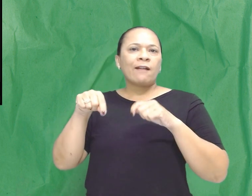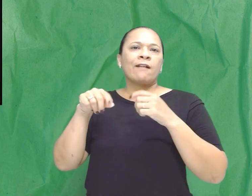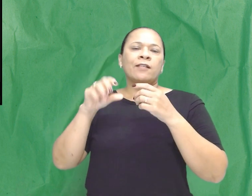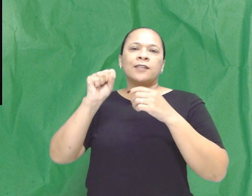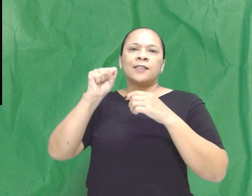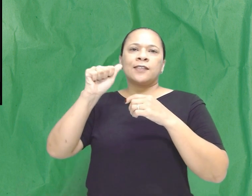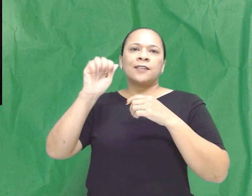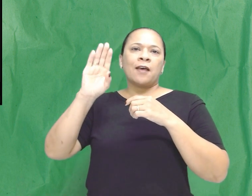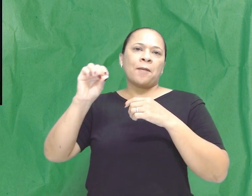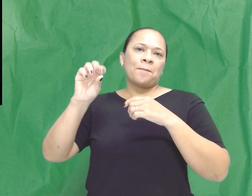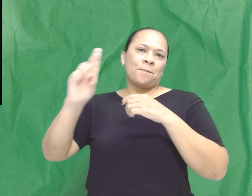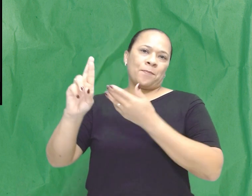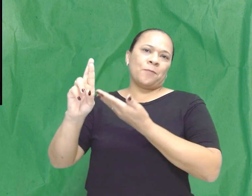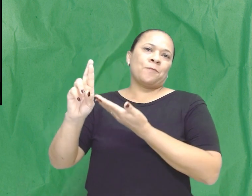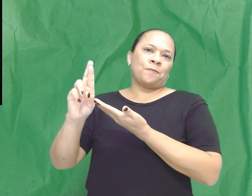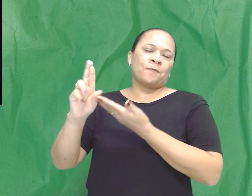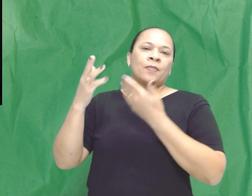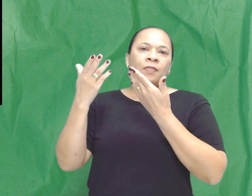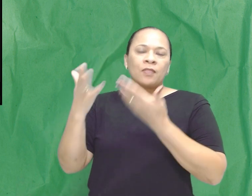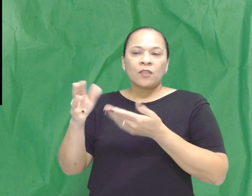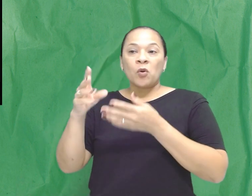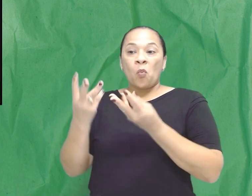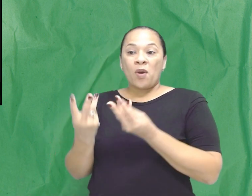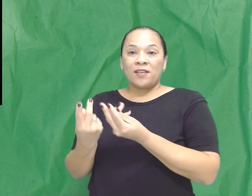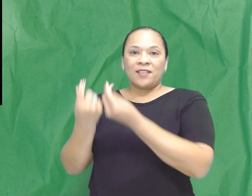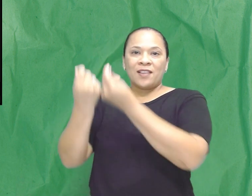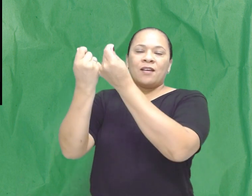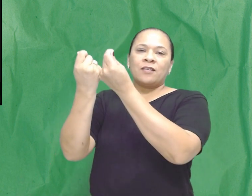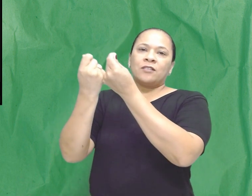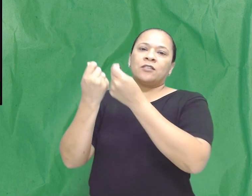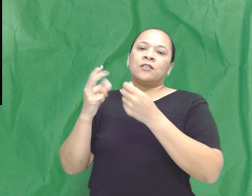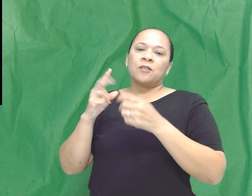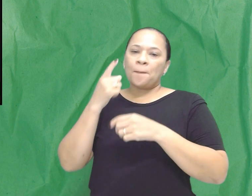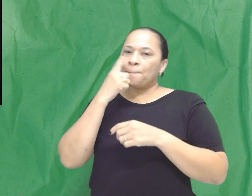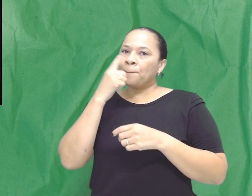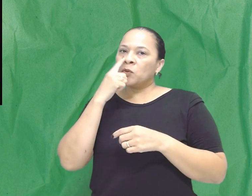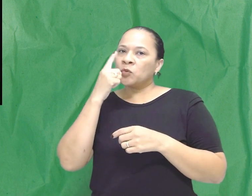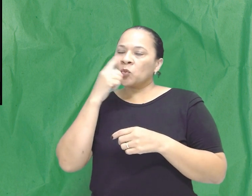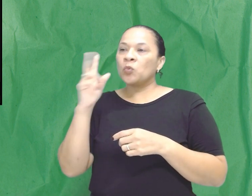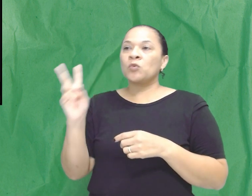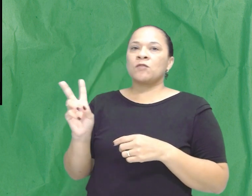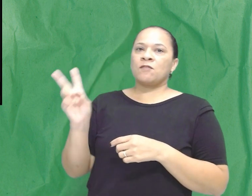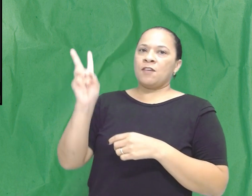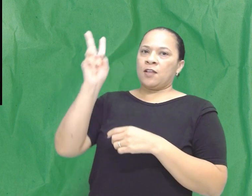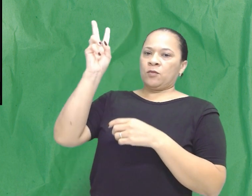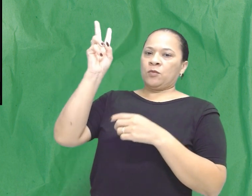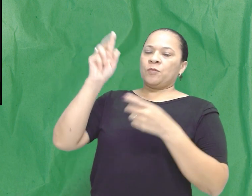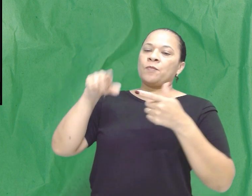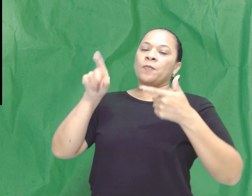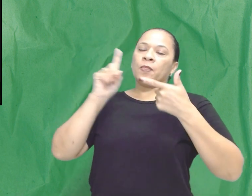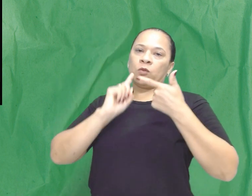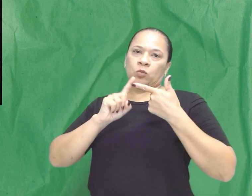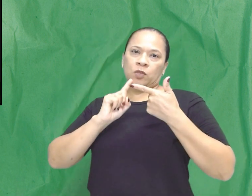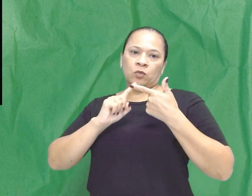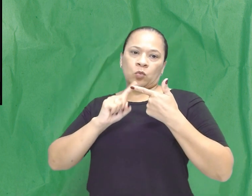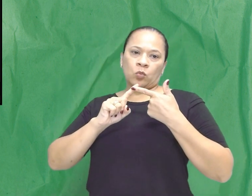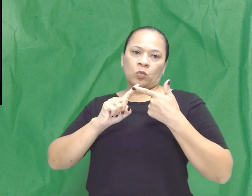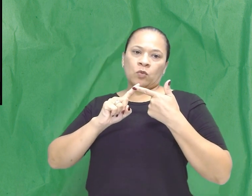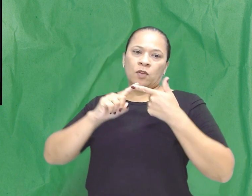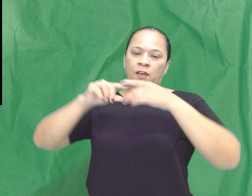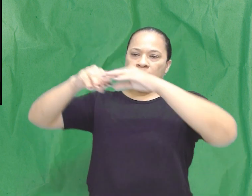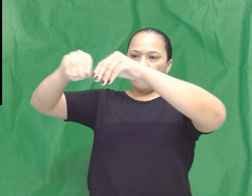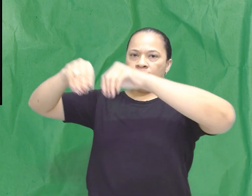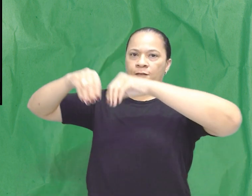de qualidade, vai agregar valor ao seu biscoito. O segundo ingrediente muito importante é a farinha, que